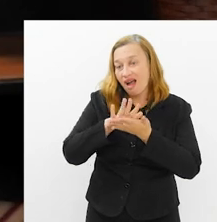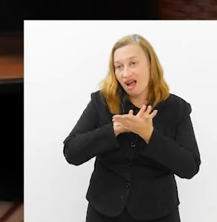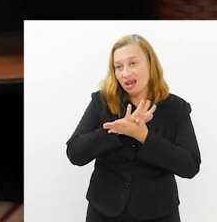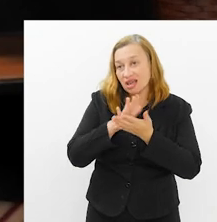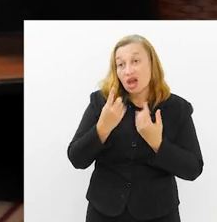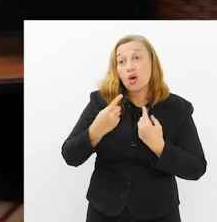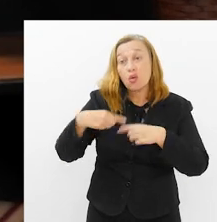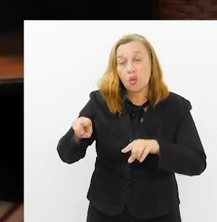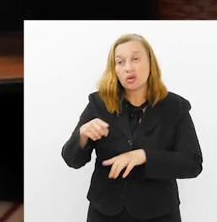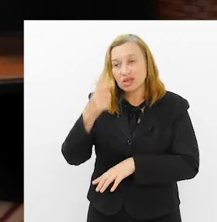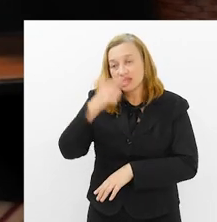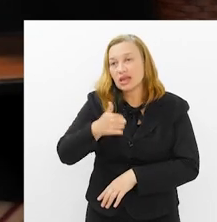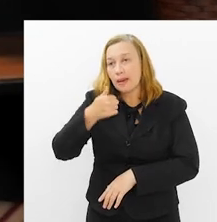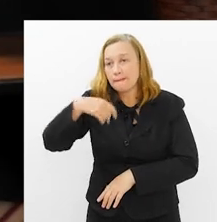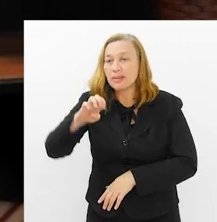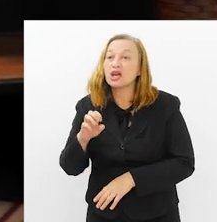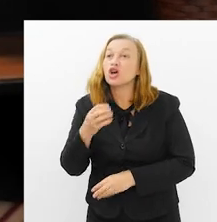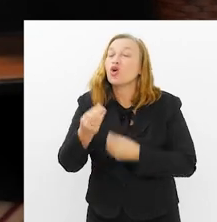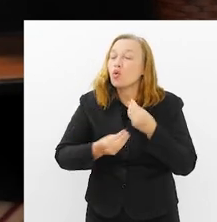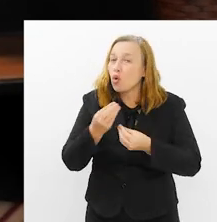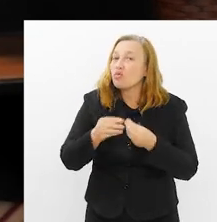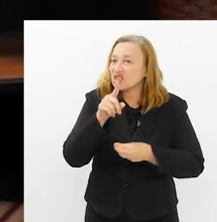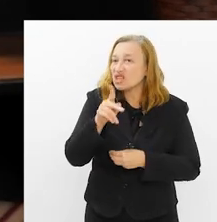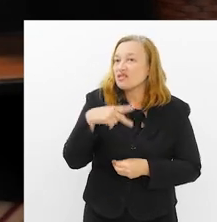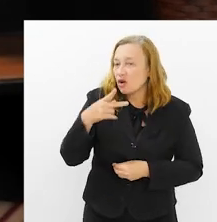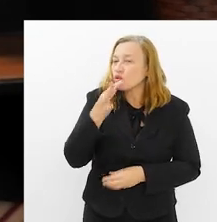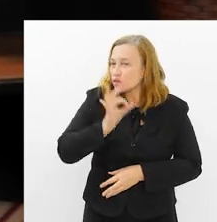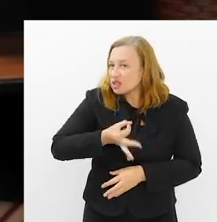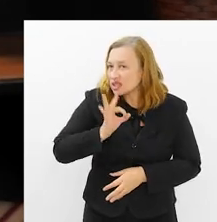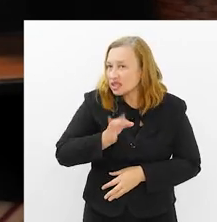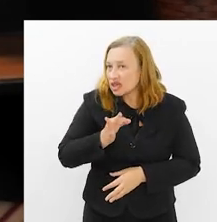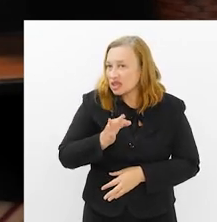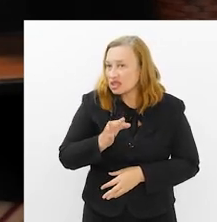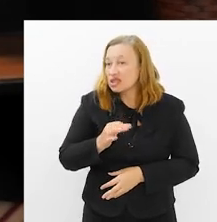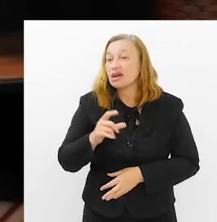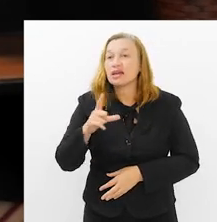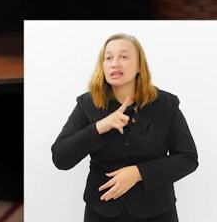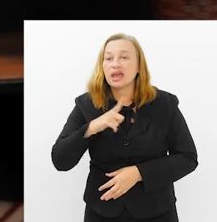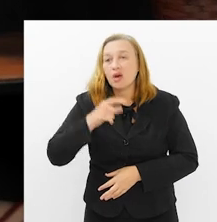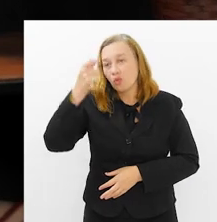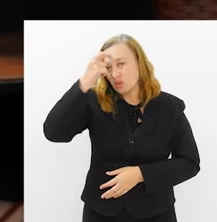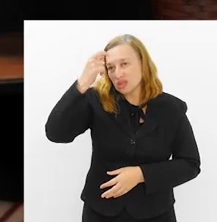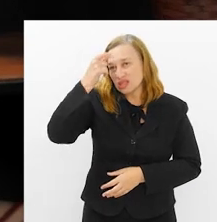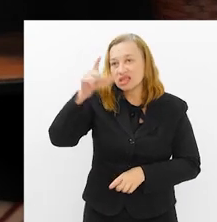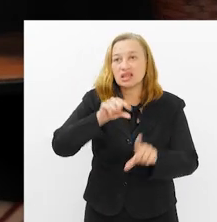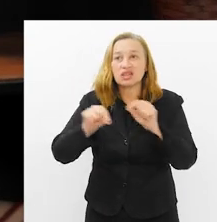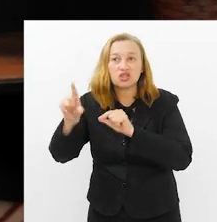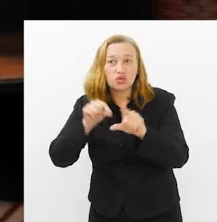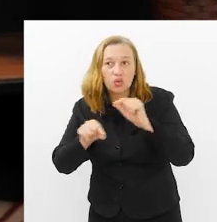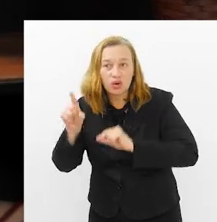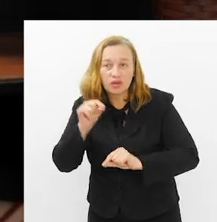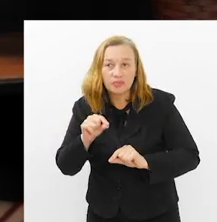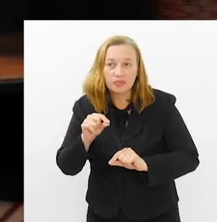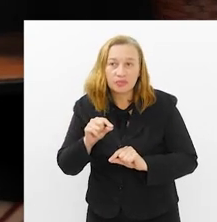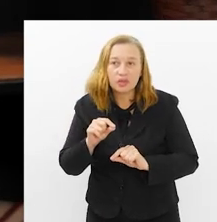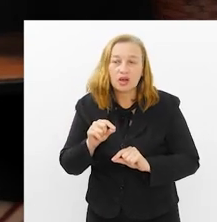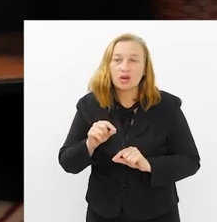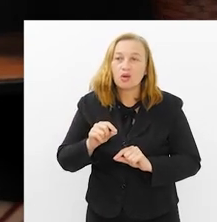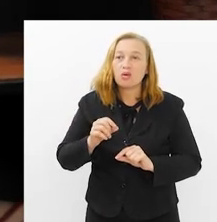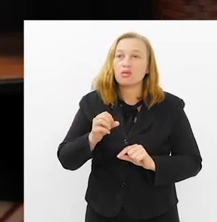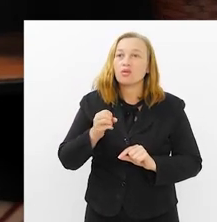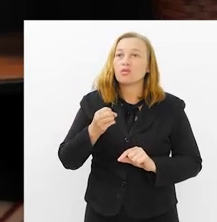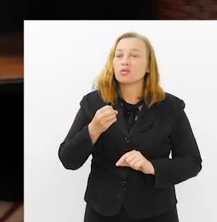nada que leve à apologia de não ser mãe, mas para você, como você bem falou com muita propriedade, de tenha consciência das